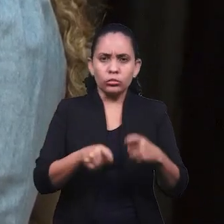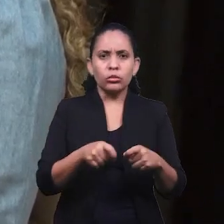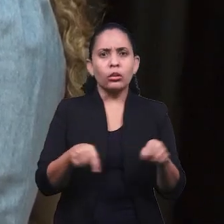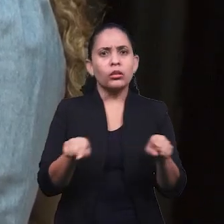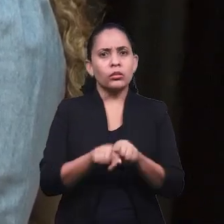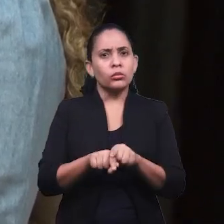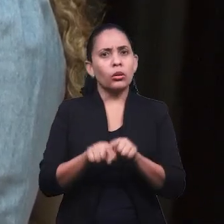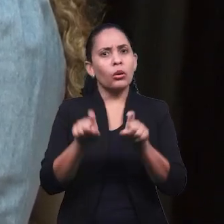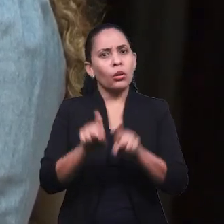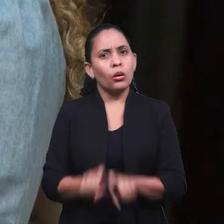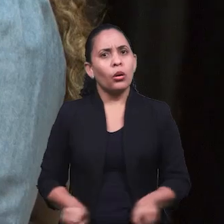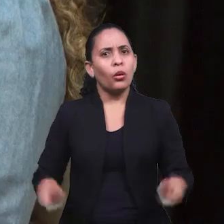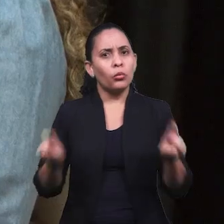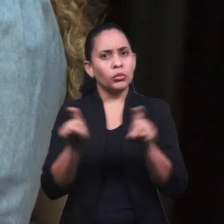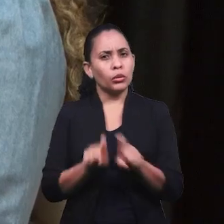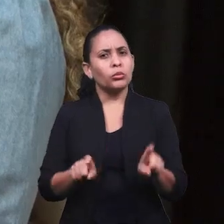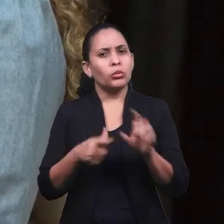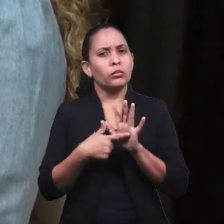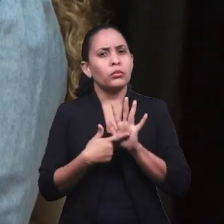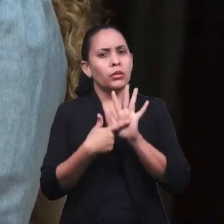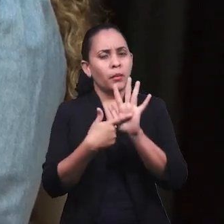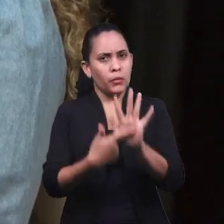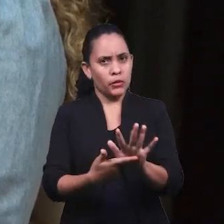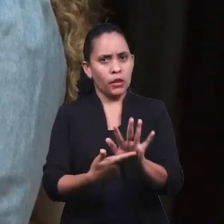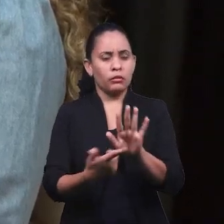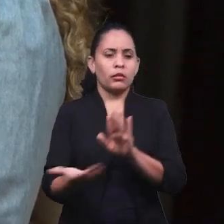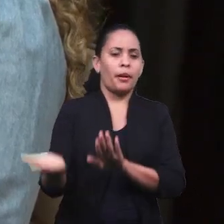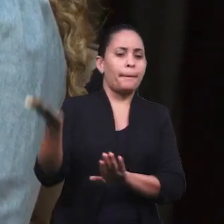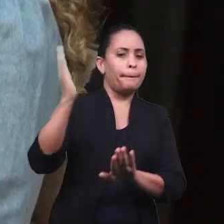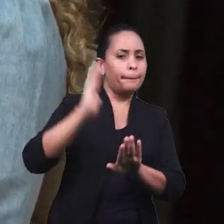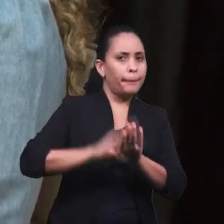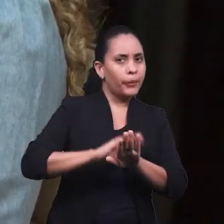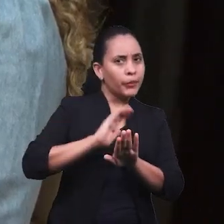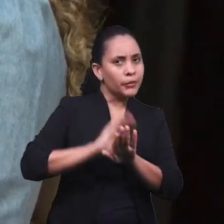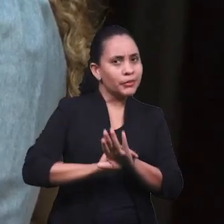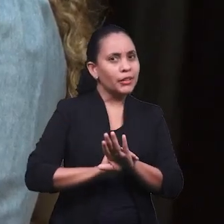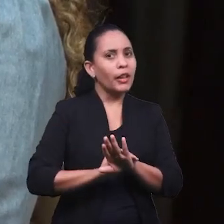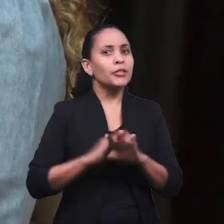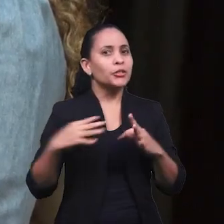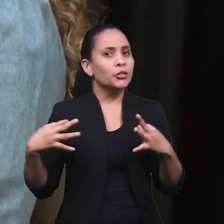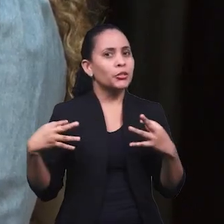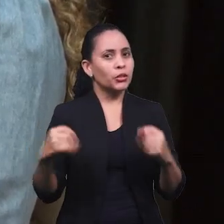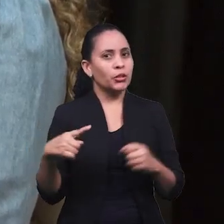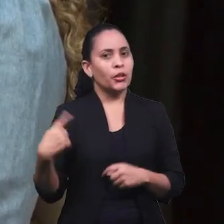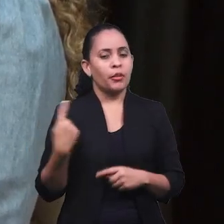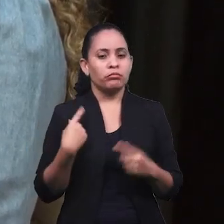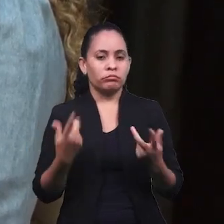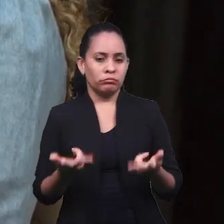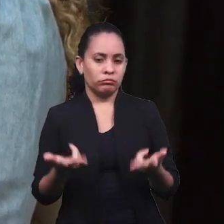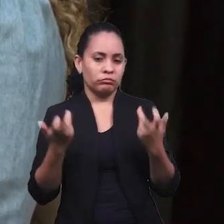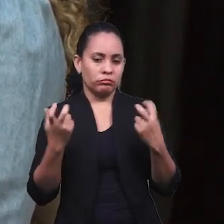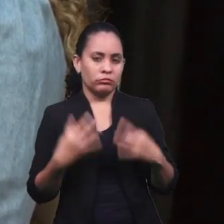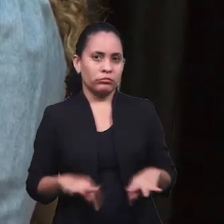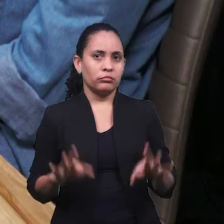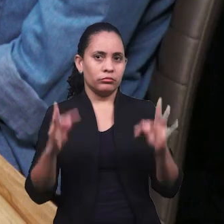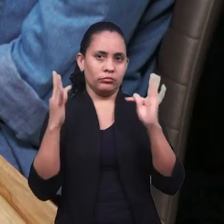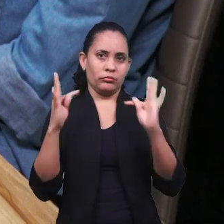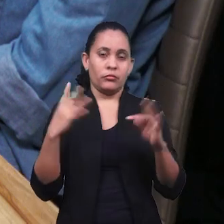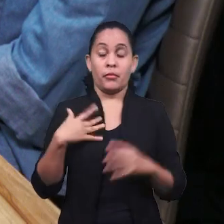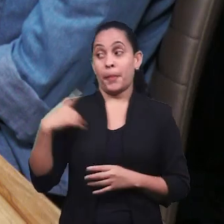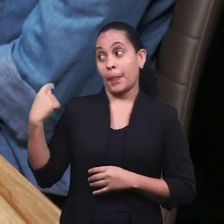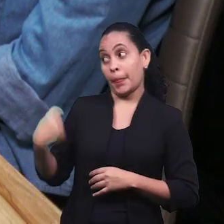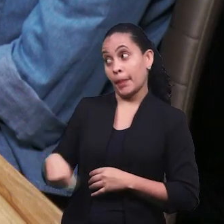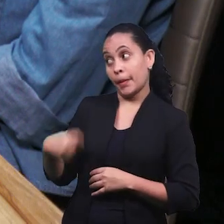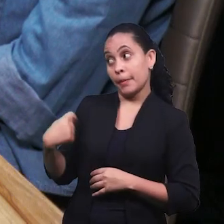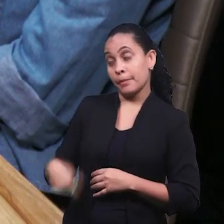tecnológica quanto graduações, né, dentro dessa área, porque as organizações têm cada vez mais essa necessidade de serem guiadas